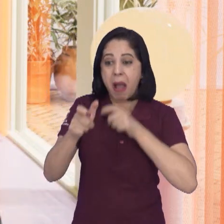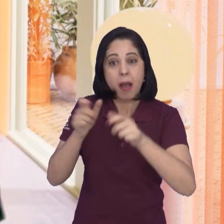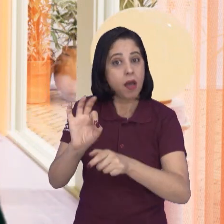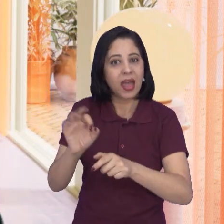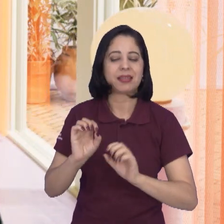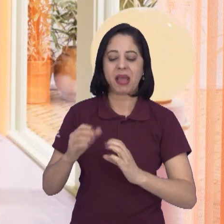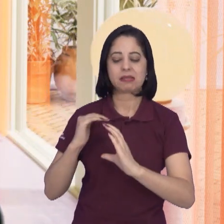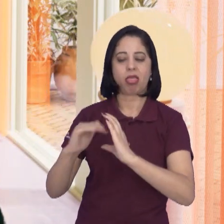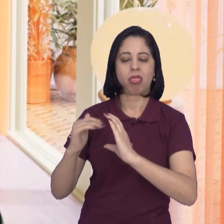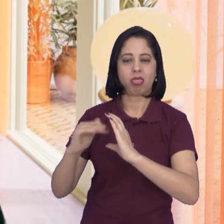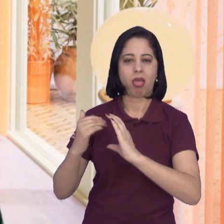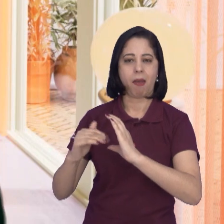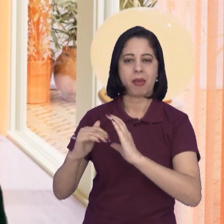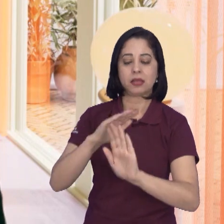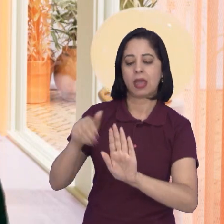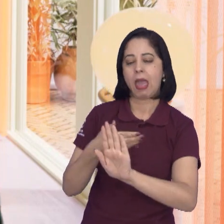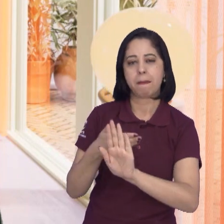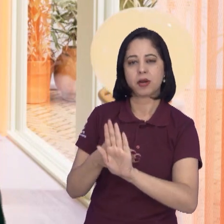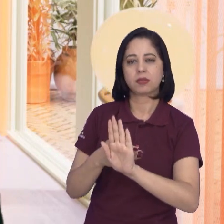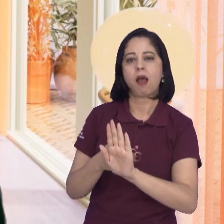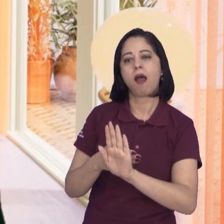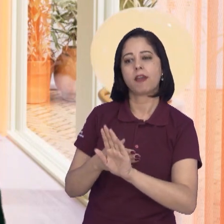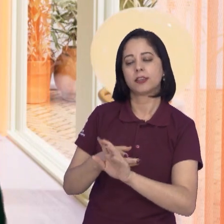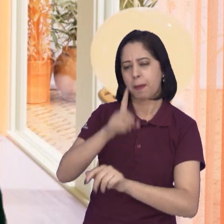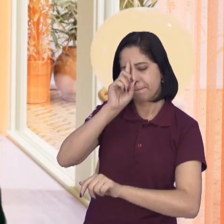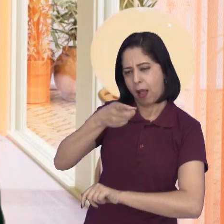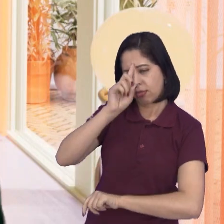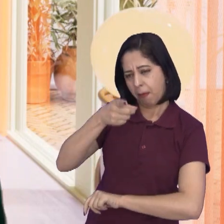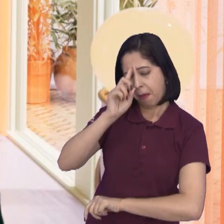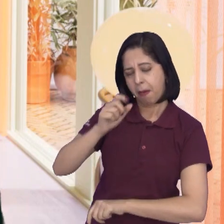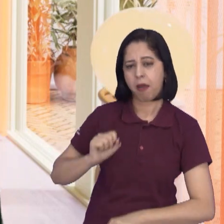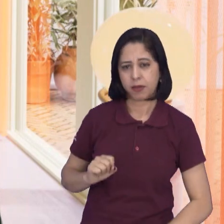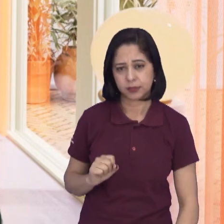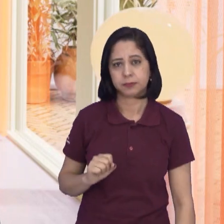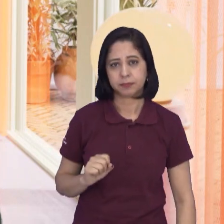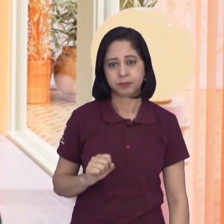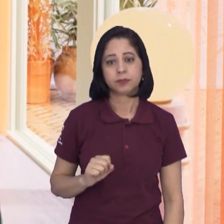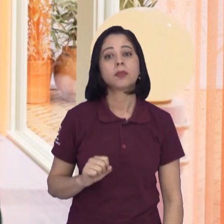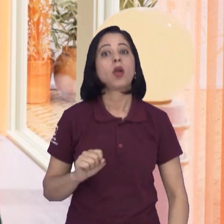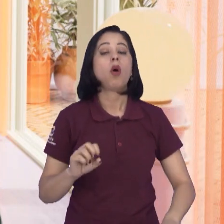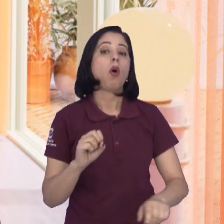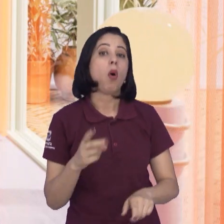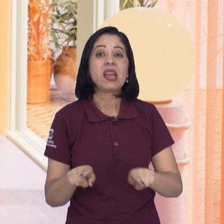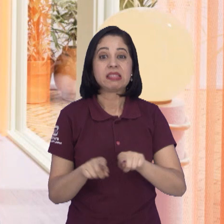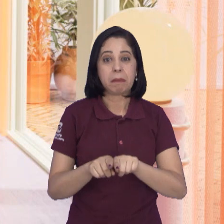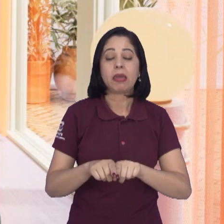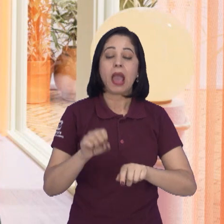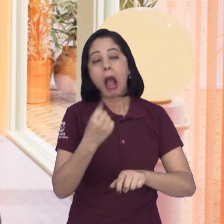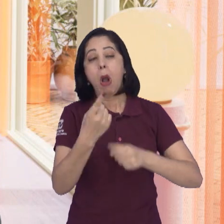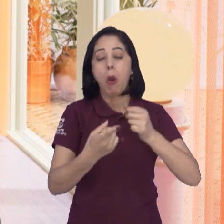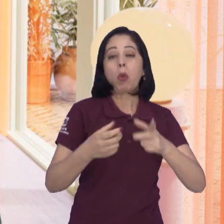por e-mail, né, conversas ali no telefone corporativo, ou até também já teve relatos de pessoas